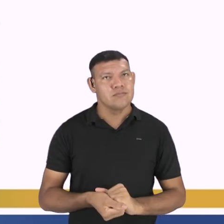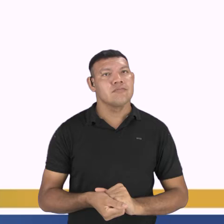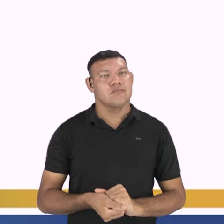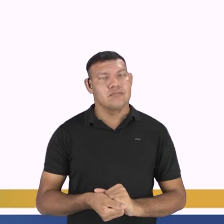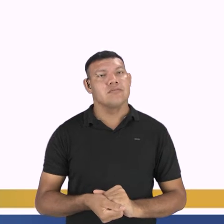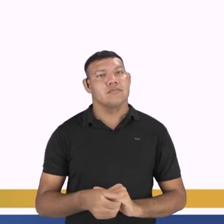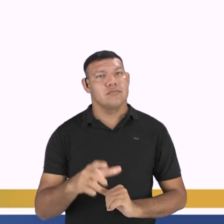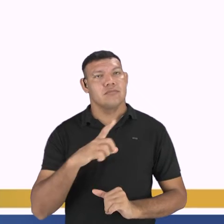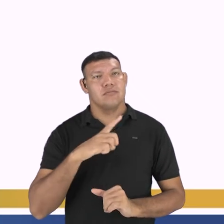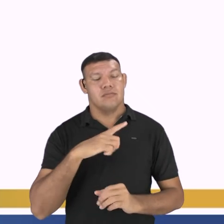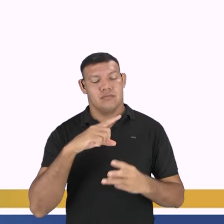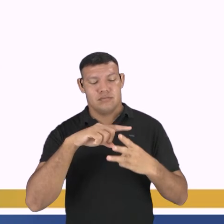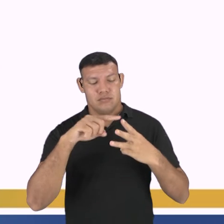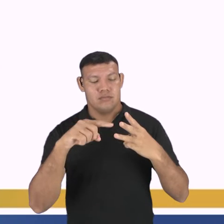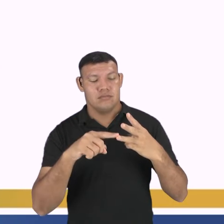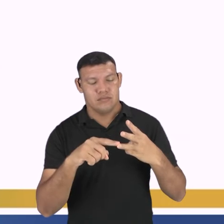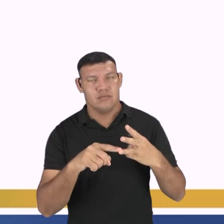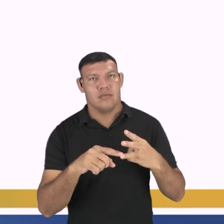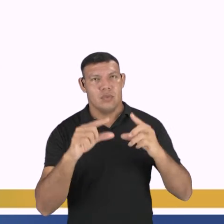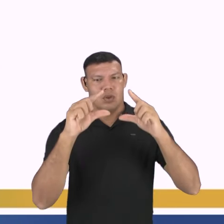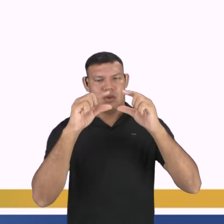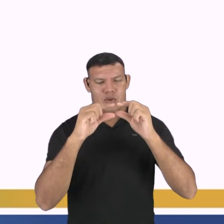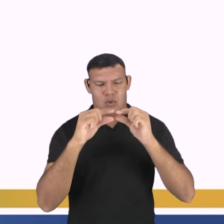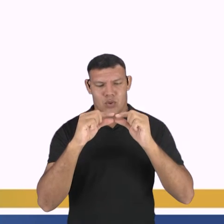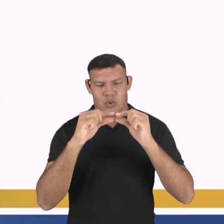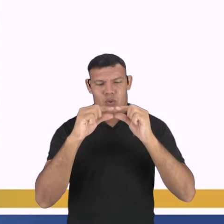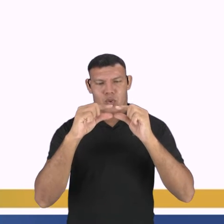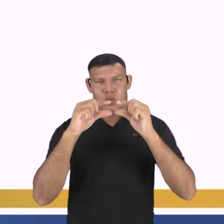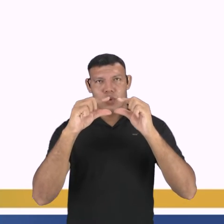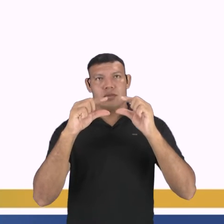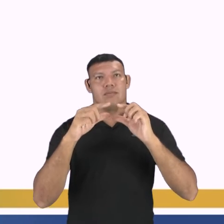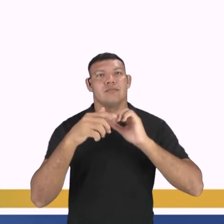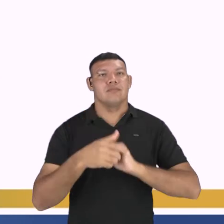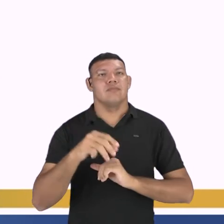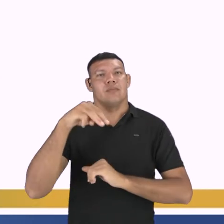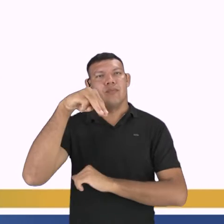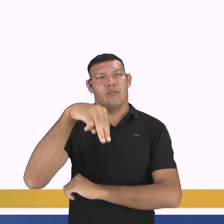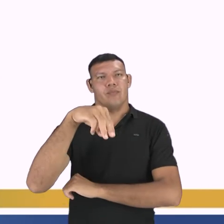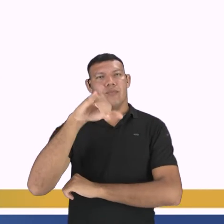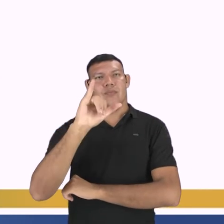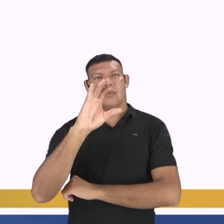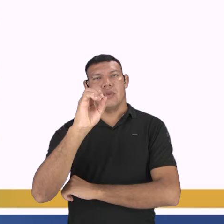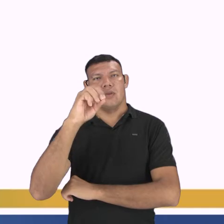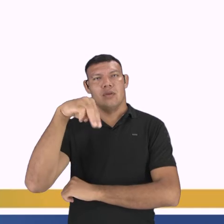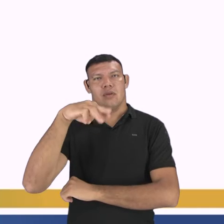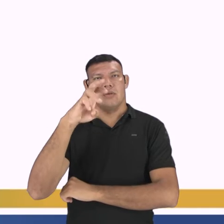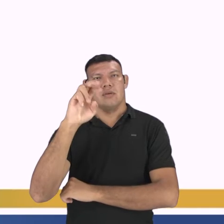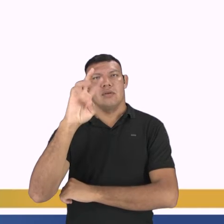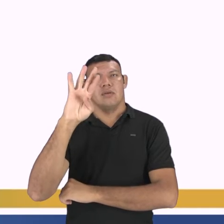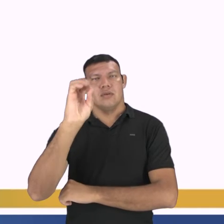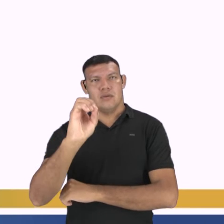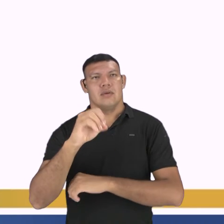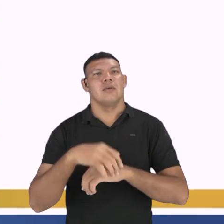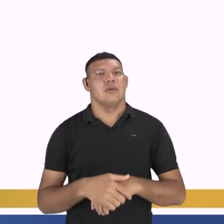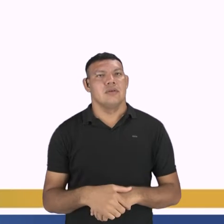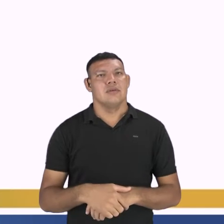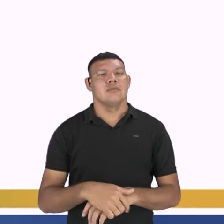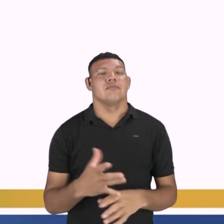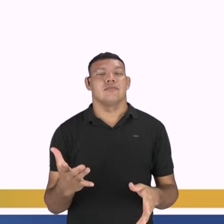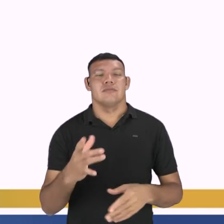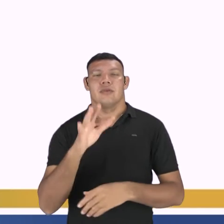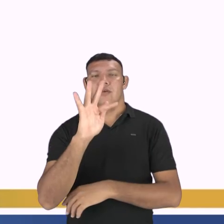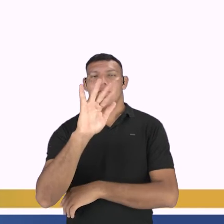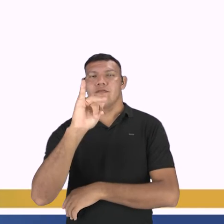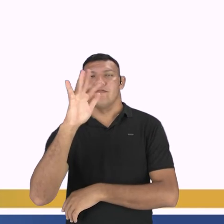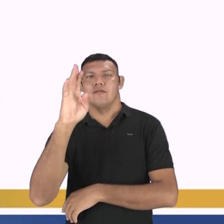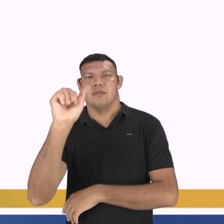possui 3 camadas. A mais espessa, a camada mais grossa, é chamada de miométrio e é formada por grande quantidade de fibras